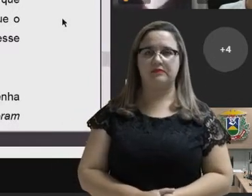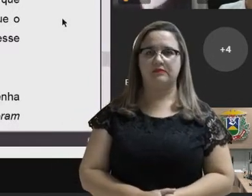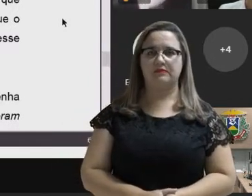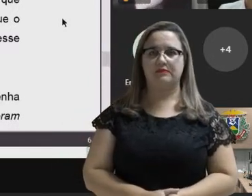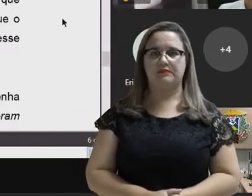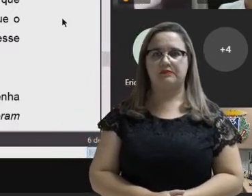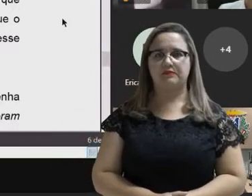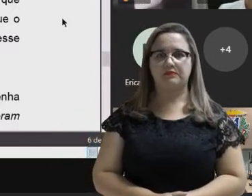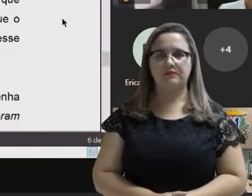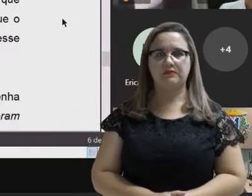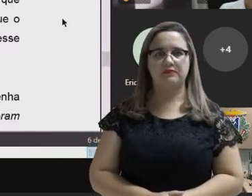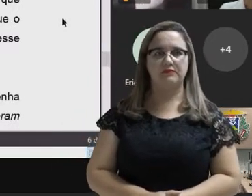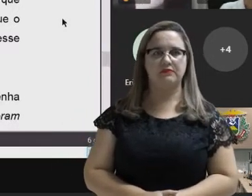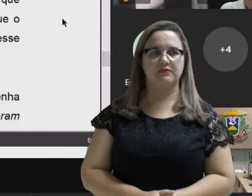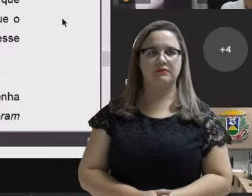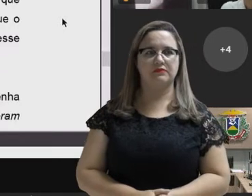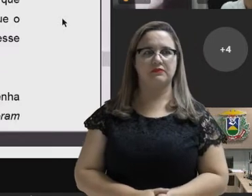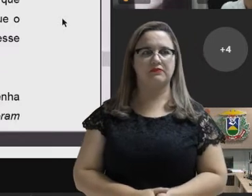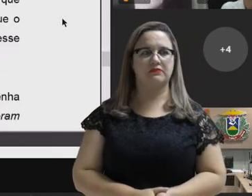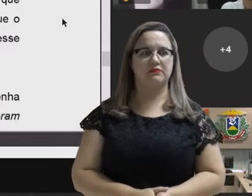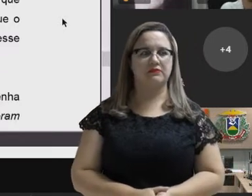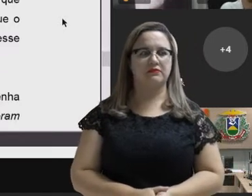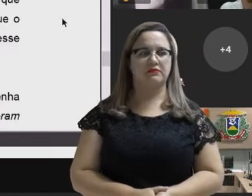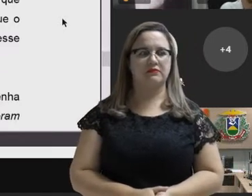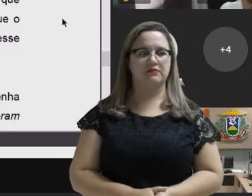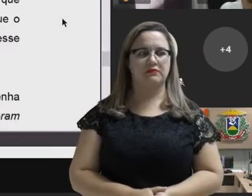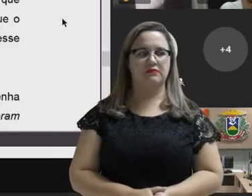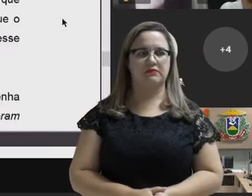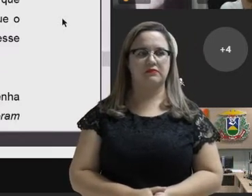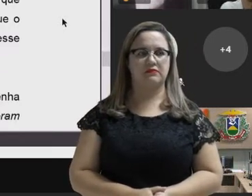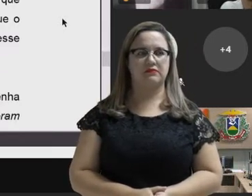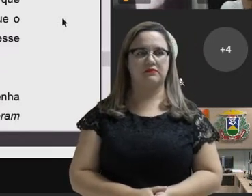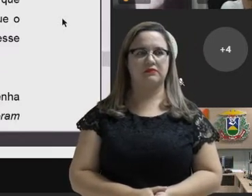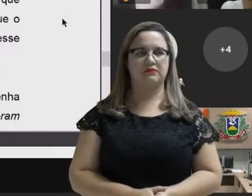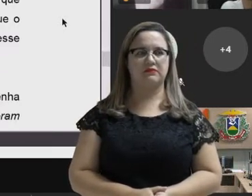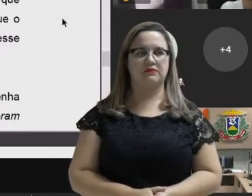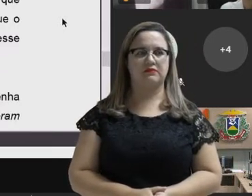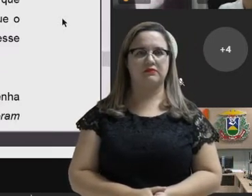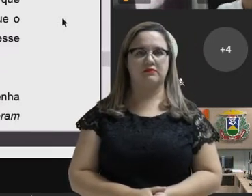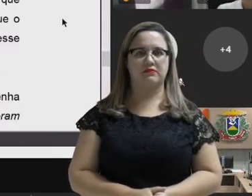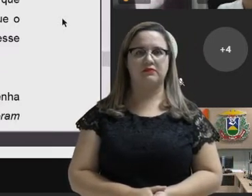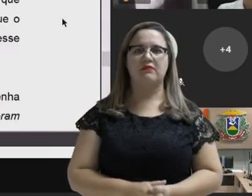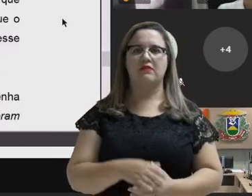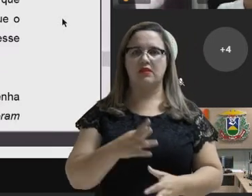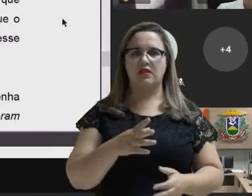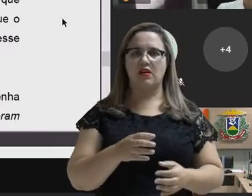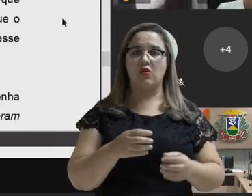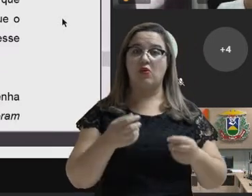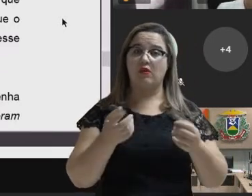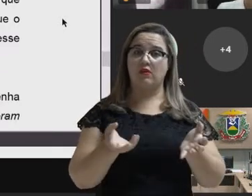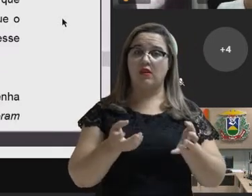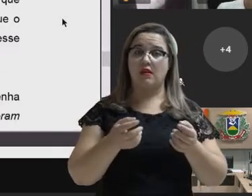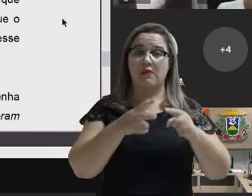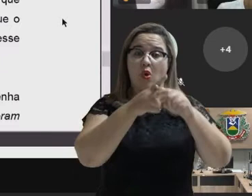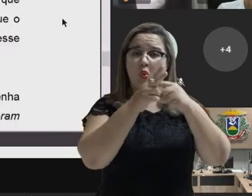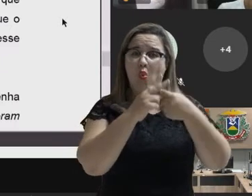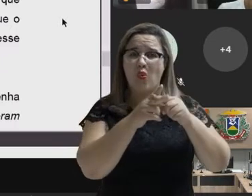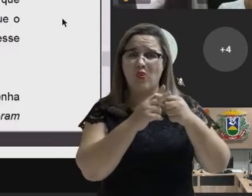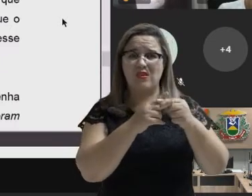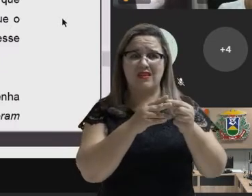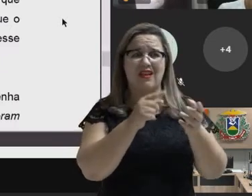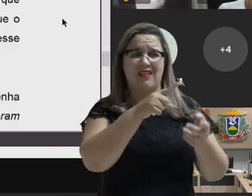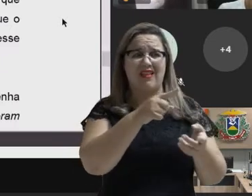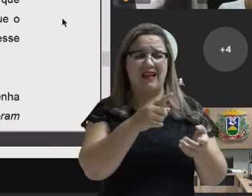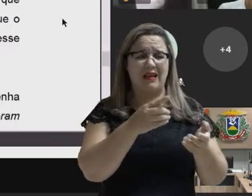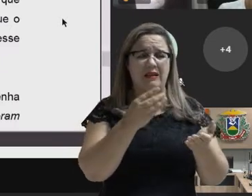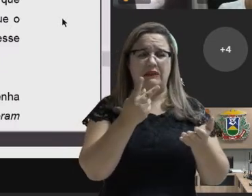Desse modo, se encontrar prescrito, certo é que remanesce a necessidade de se buscar a reparação do prejuízo causado, cuja ação é imprescritível,